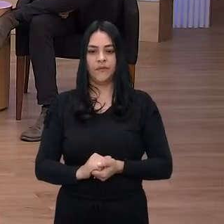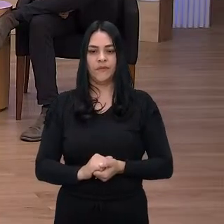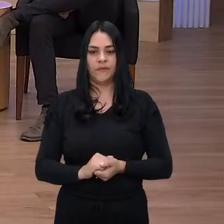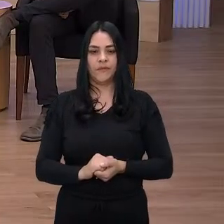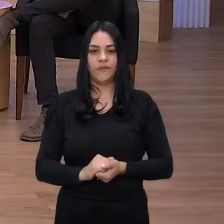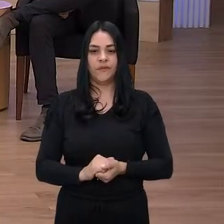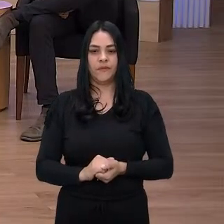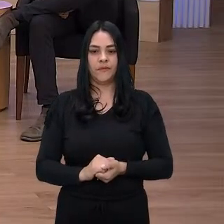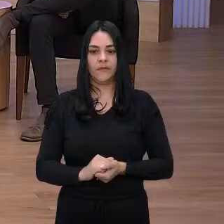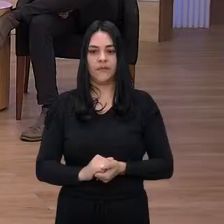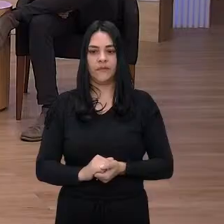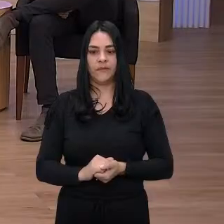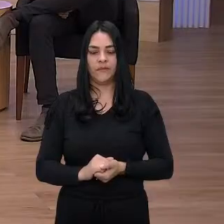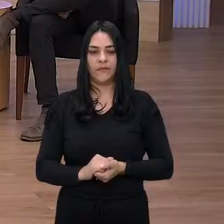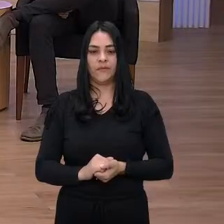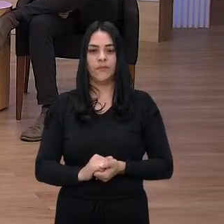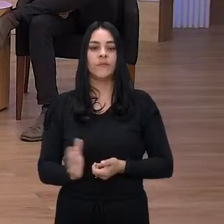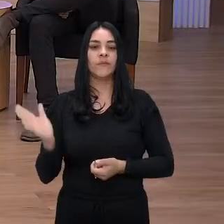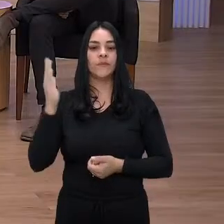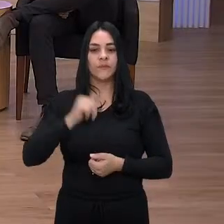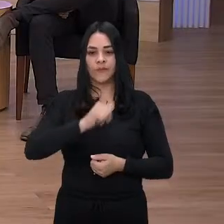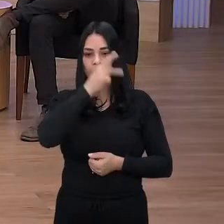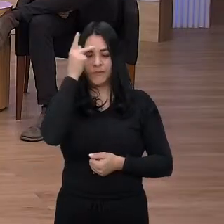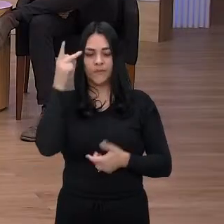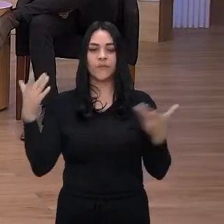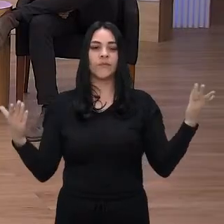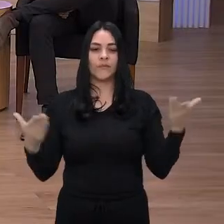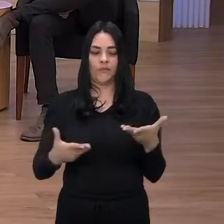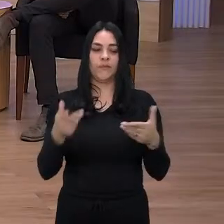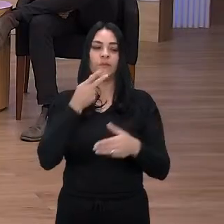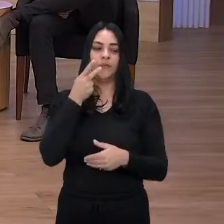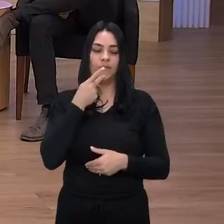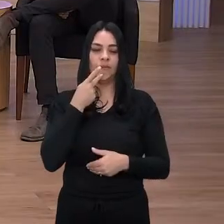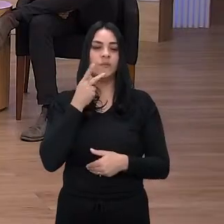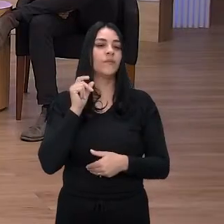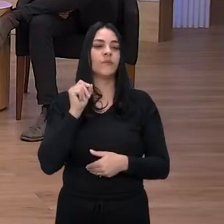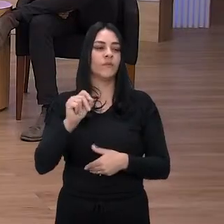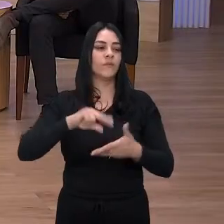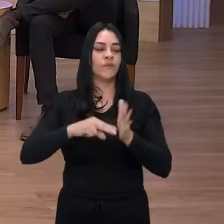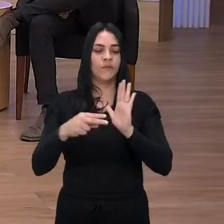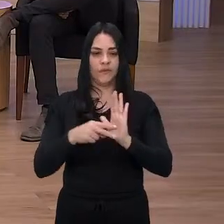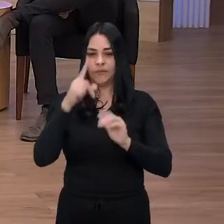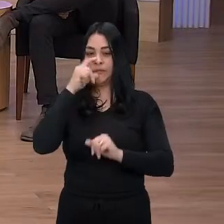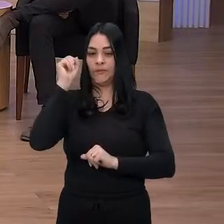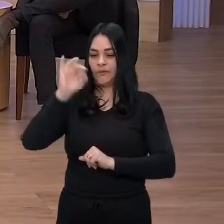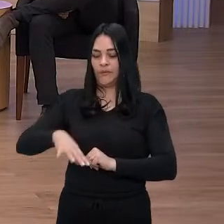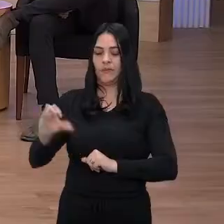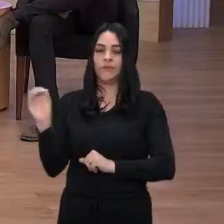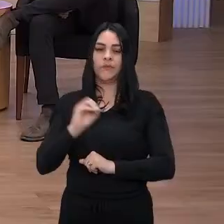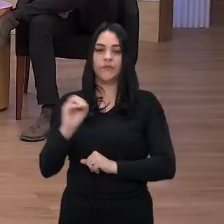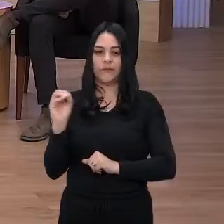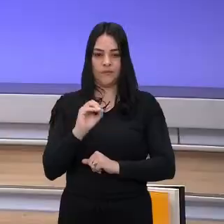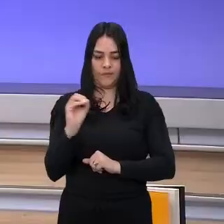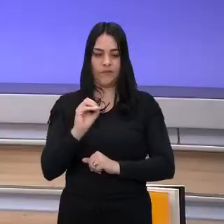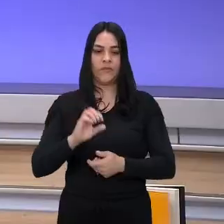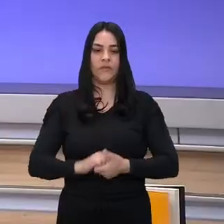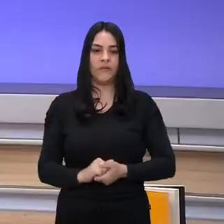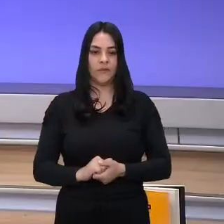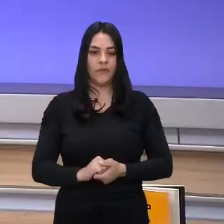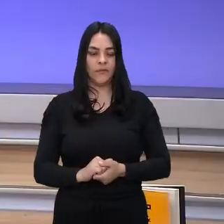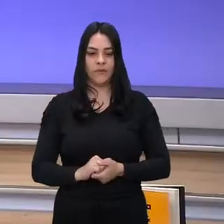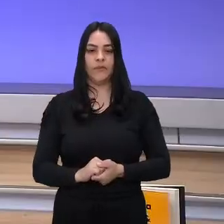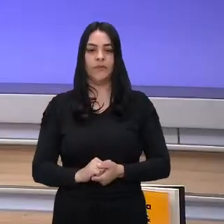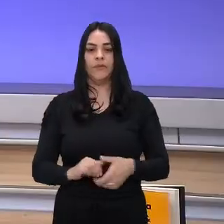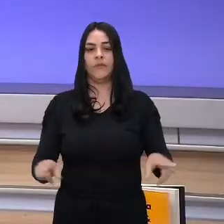Fechou? Bora lá, galera. Agora eu vou falar um pouquinho o que é o Instituto Lixo Zero, para vocês entenderem um pouco do nosso